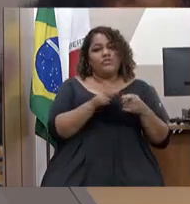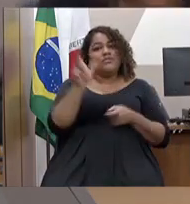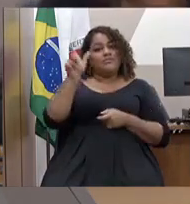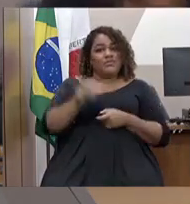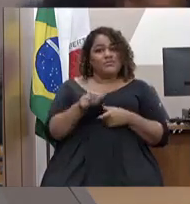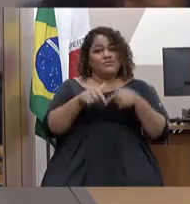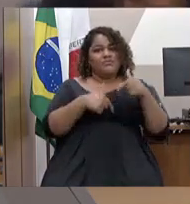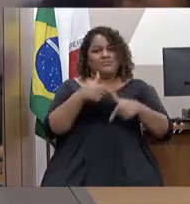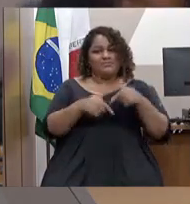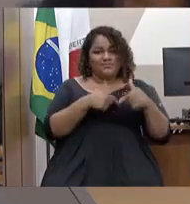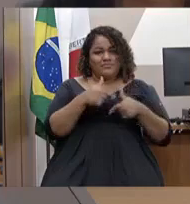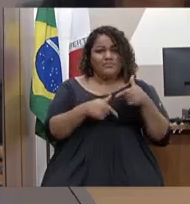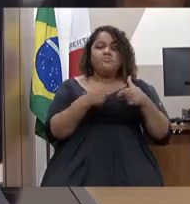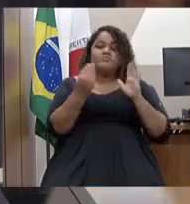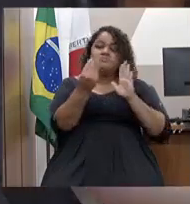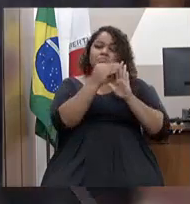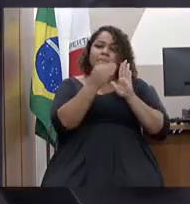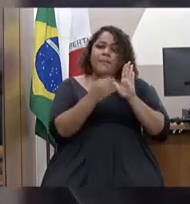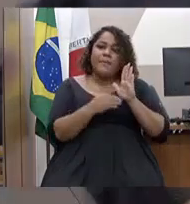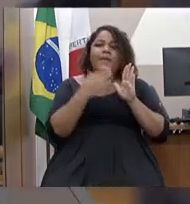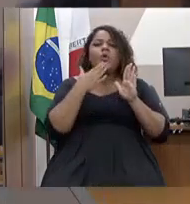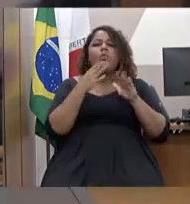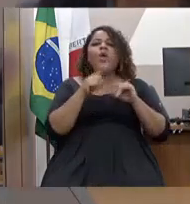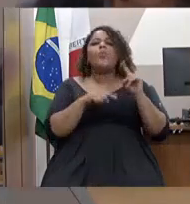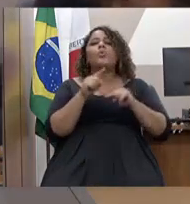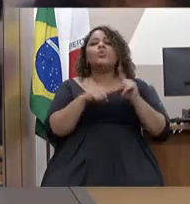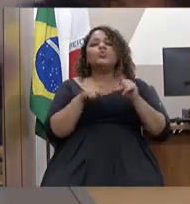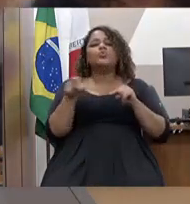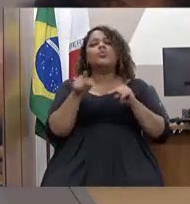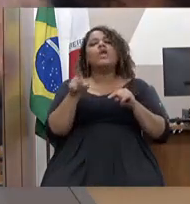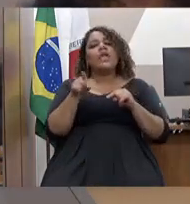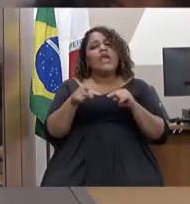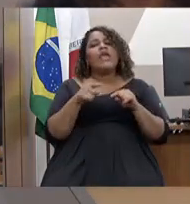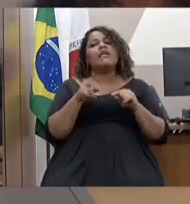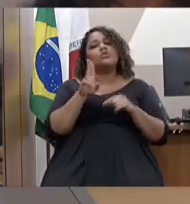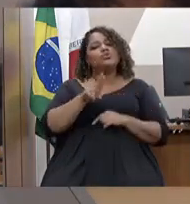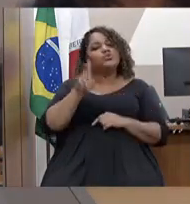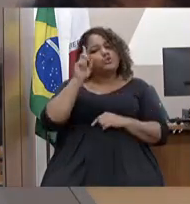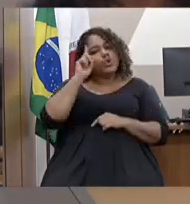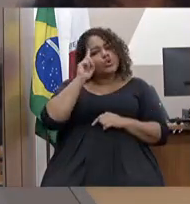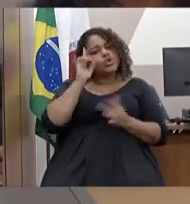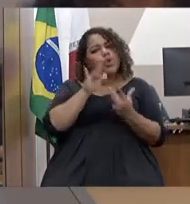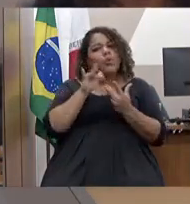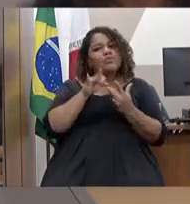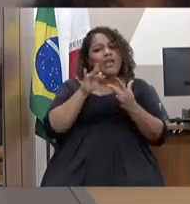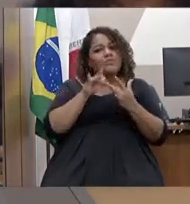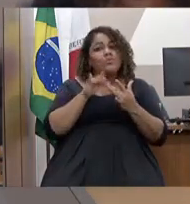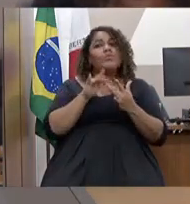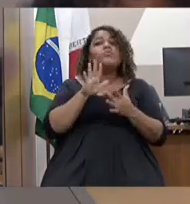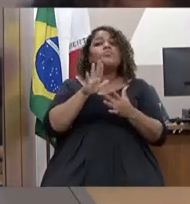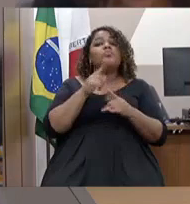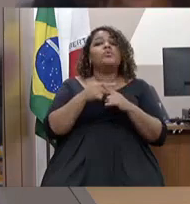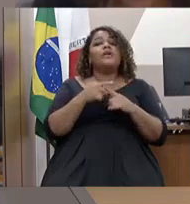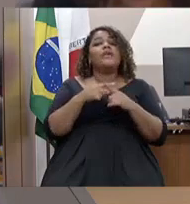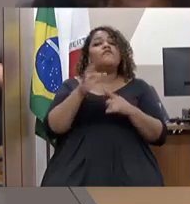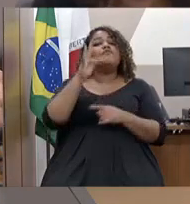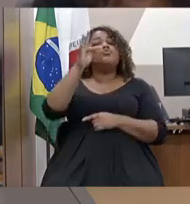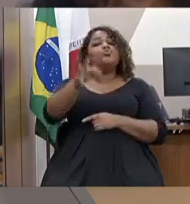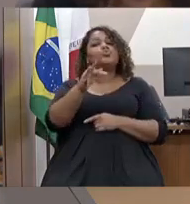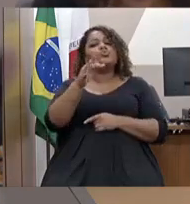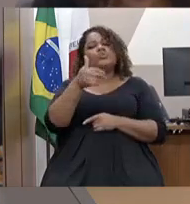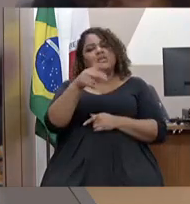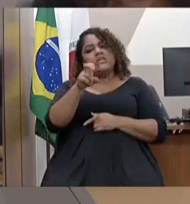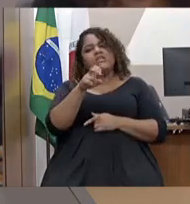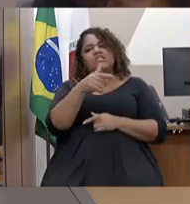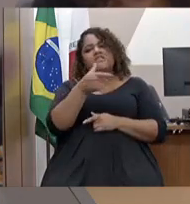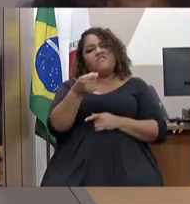que ele mexe todo dia para que daqui a 5 10 15 20 anos eu pudesse consultar aquela ficha e dizer olha esse cara trabalhou com